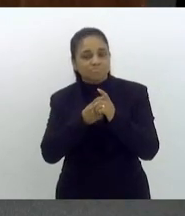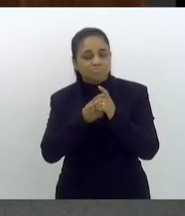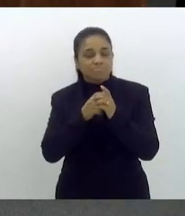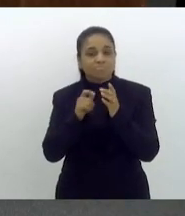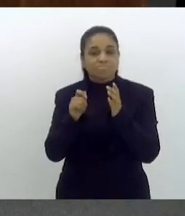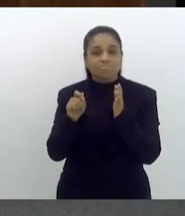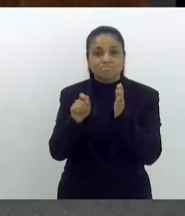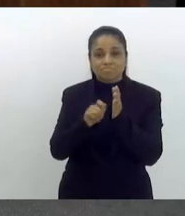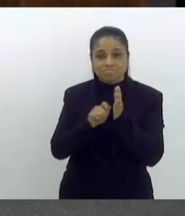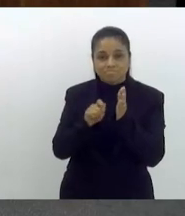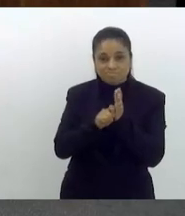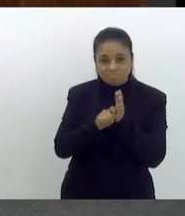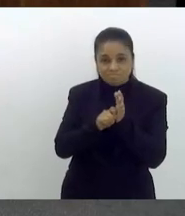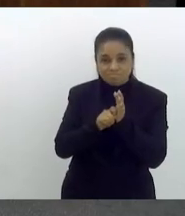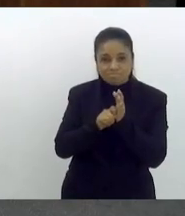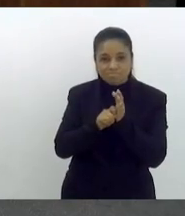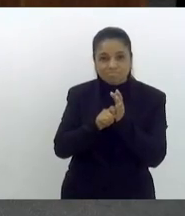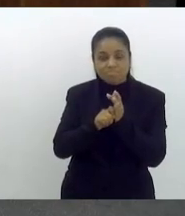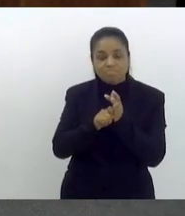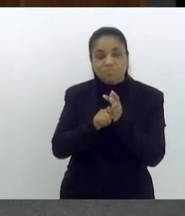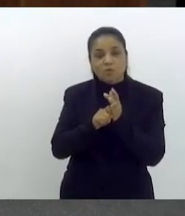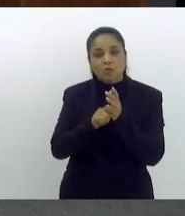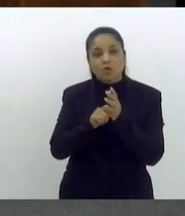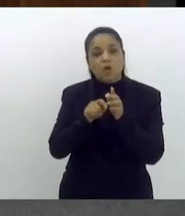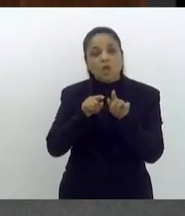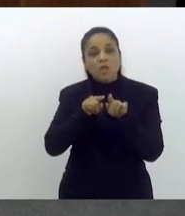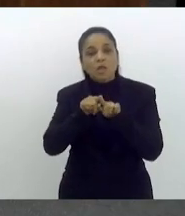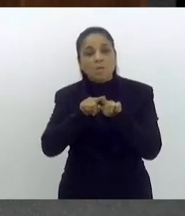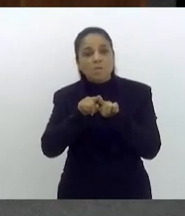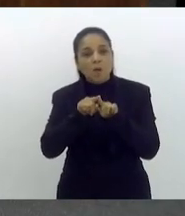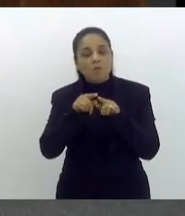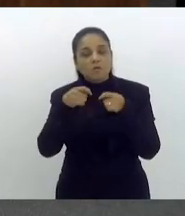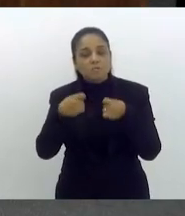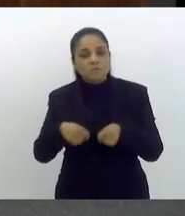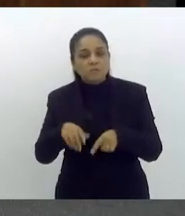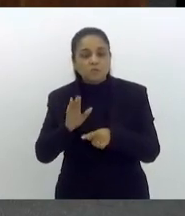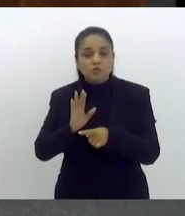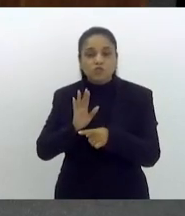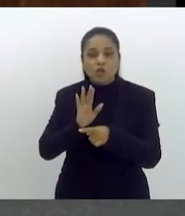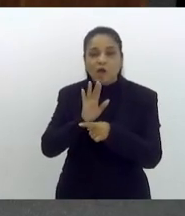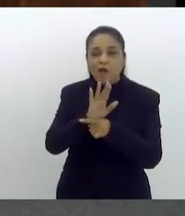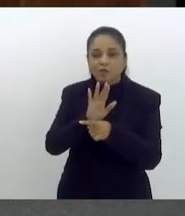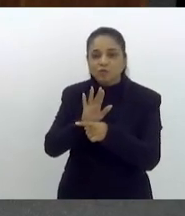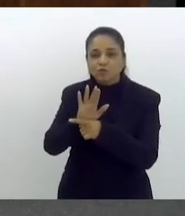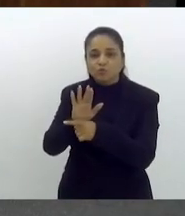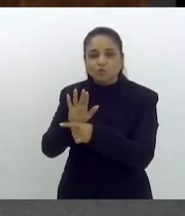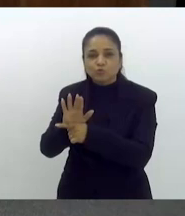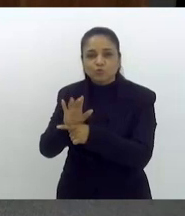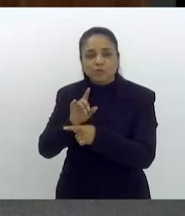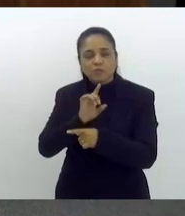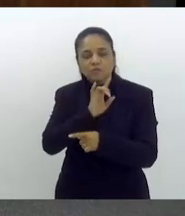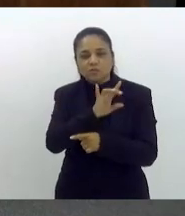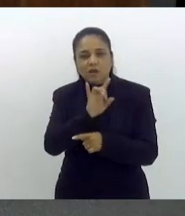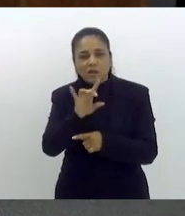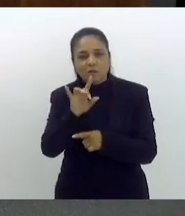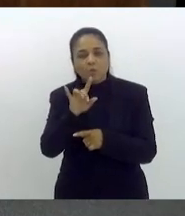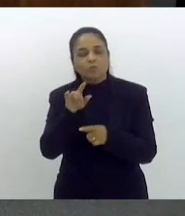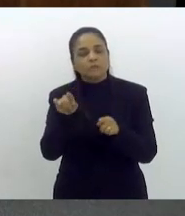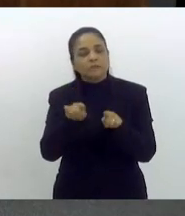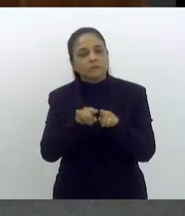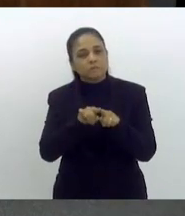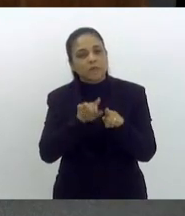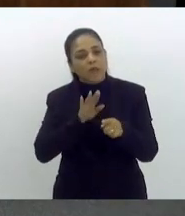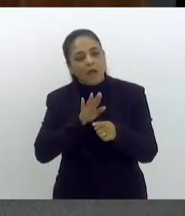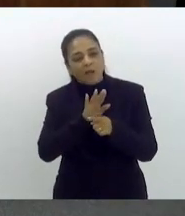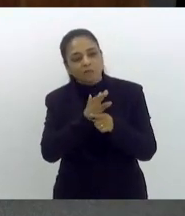que precisam de dar ajuda de cada um de nós e de programas